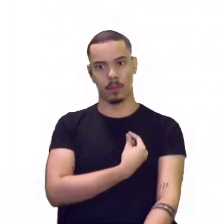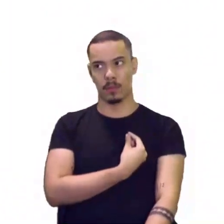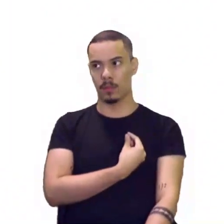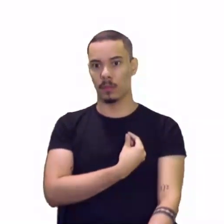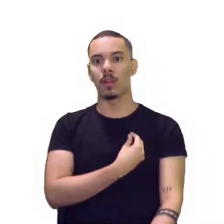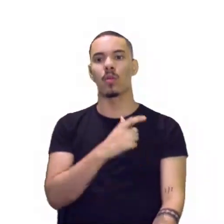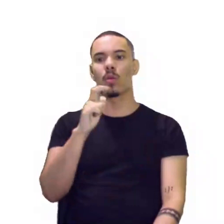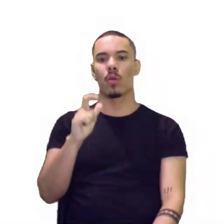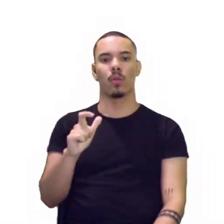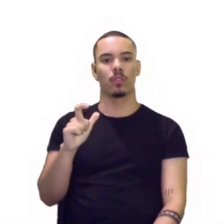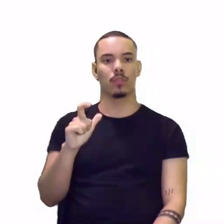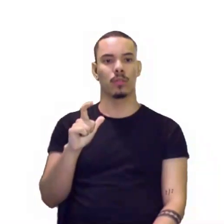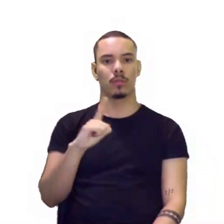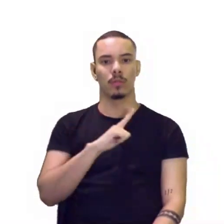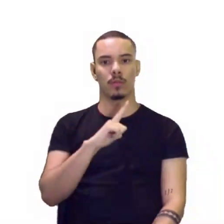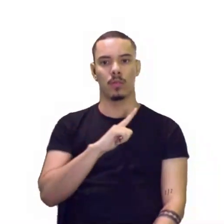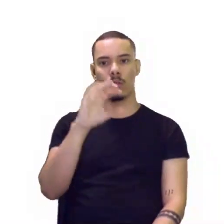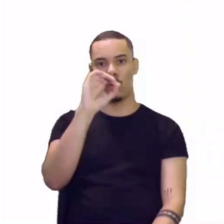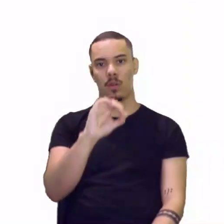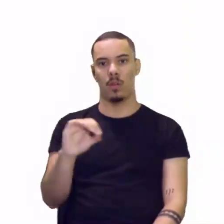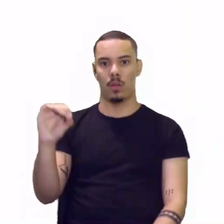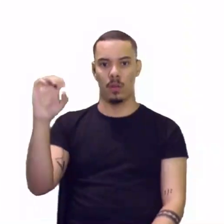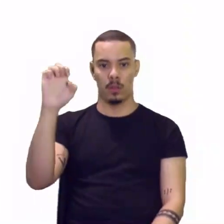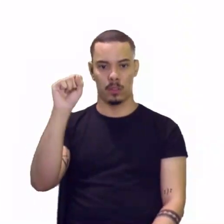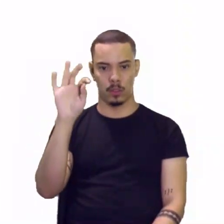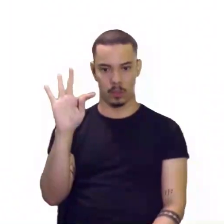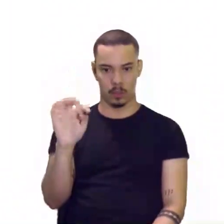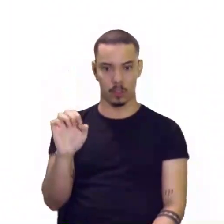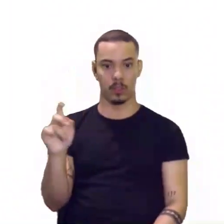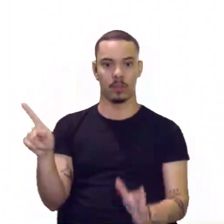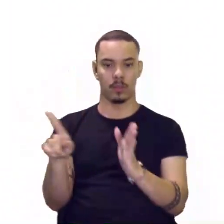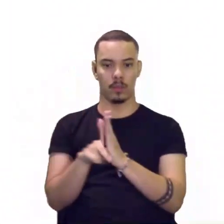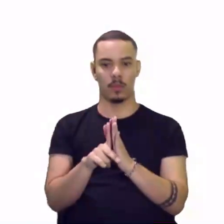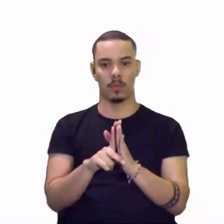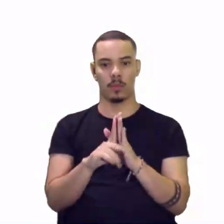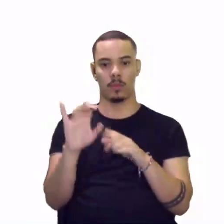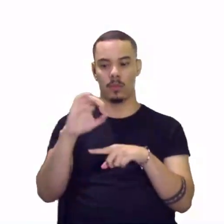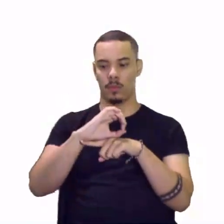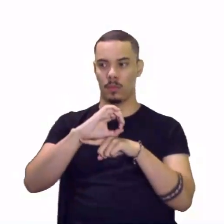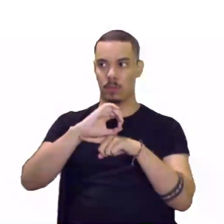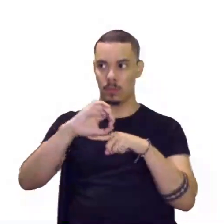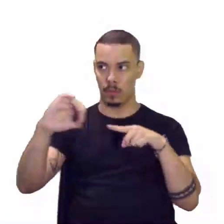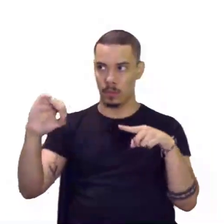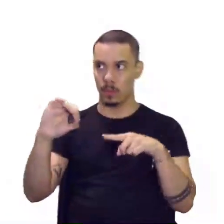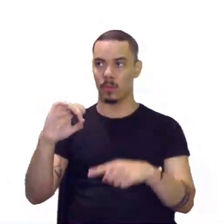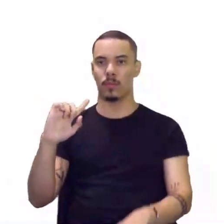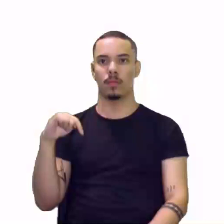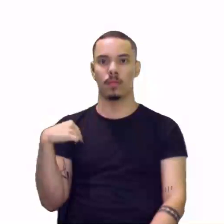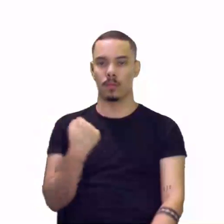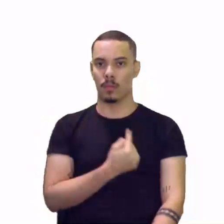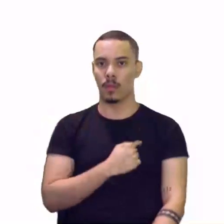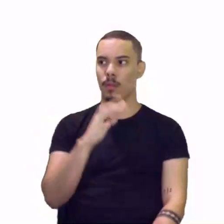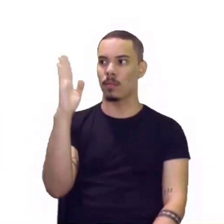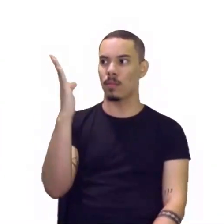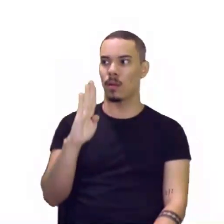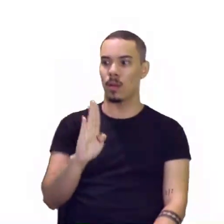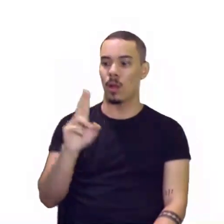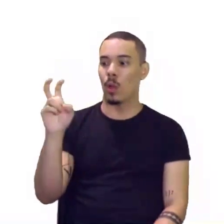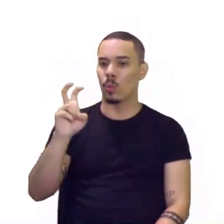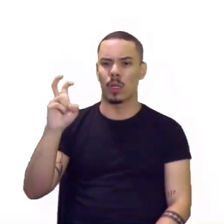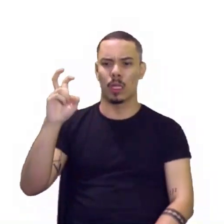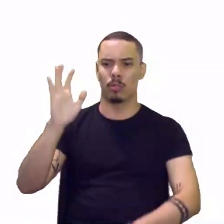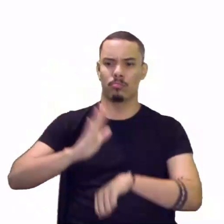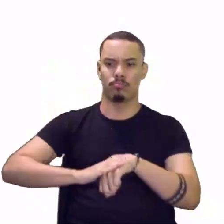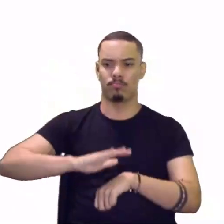no hemisfério oeste ocidental. O Brasil é o 5º